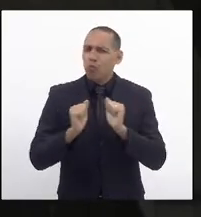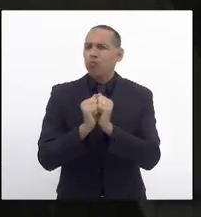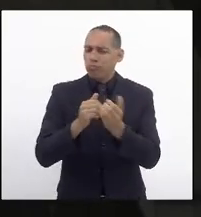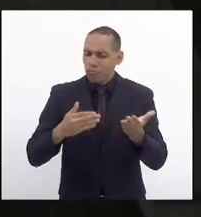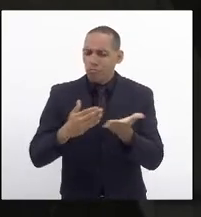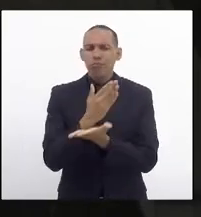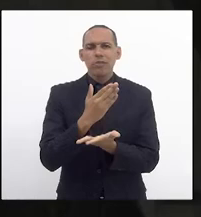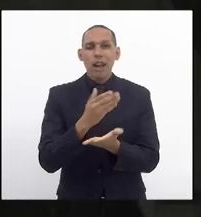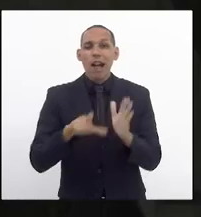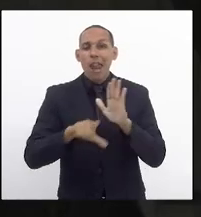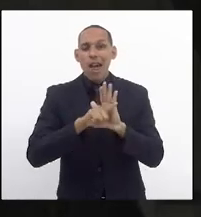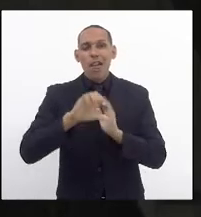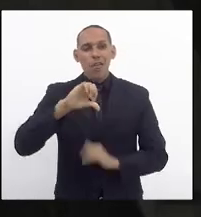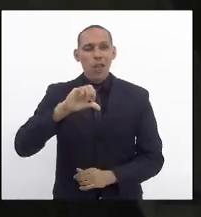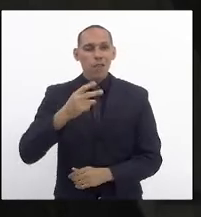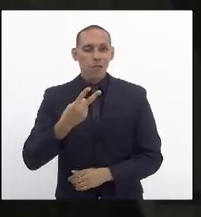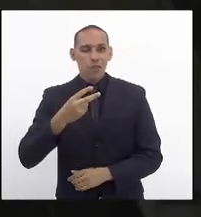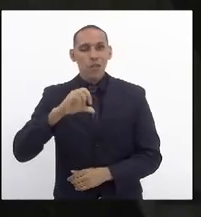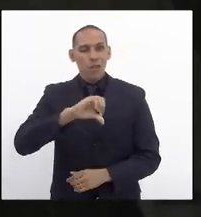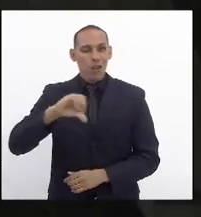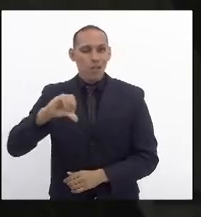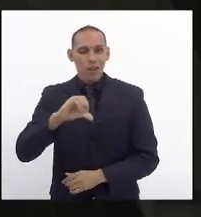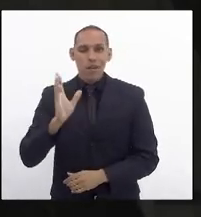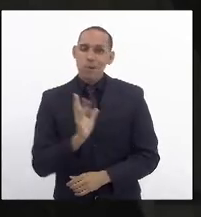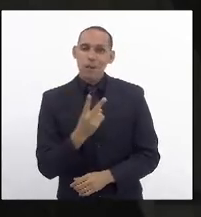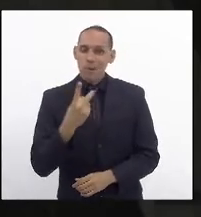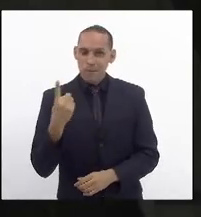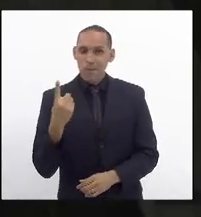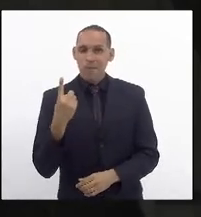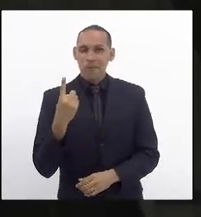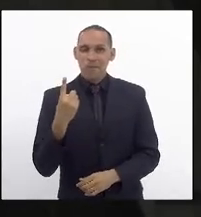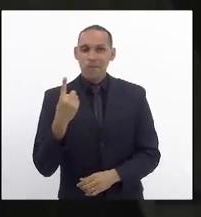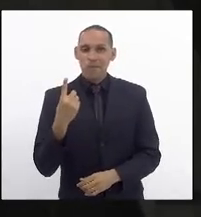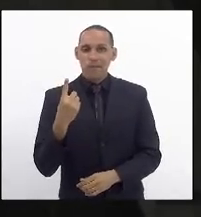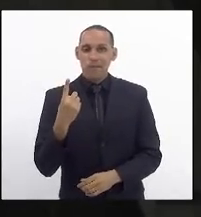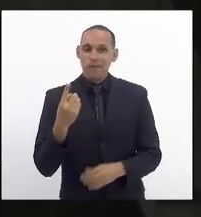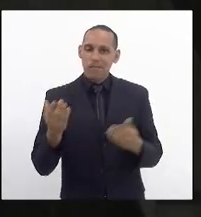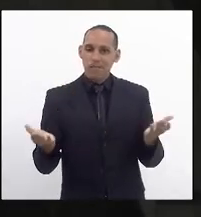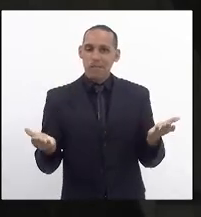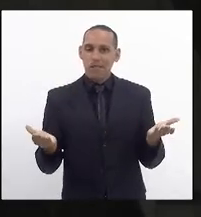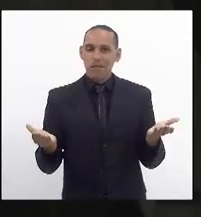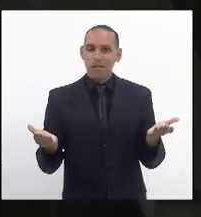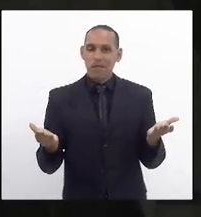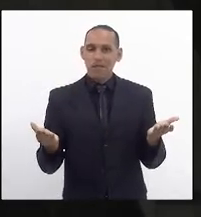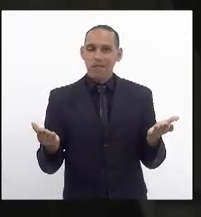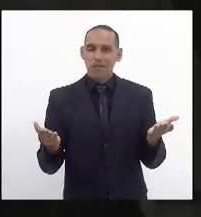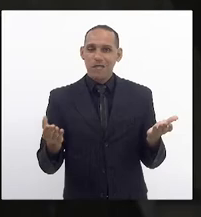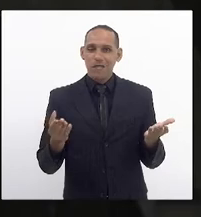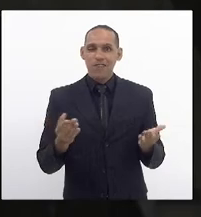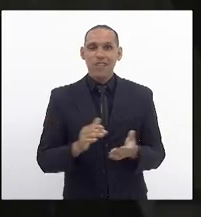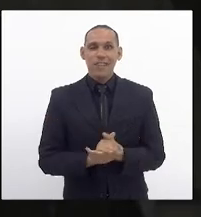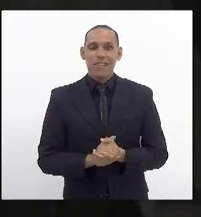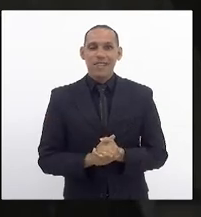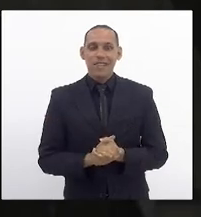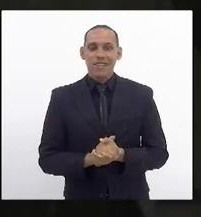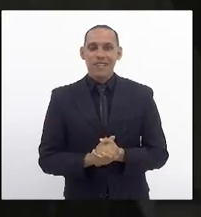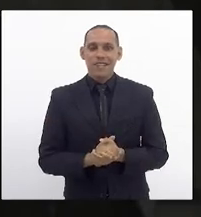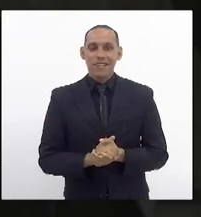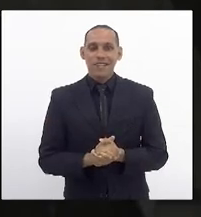que foi a Lei 9299 de 21 Afinal em 21